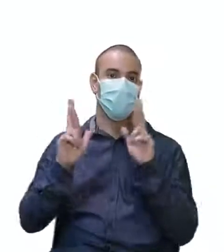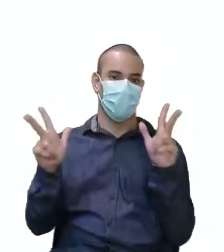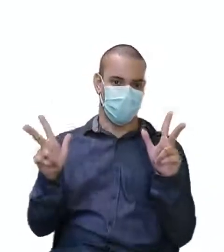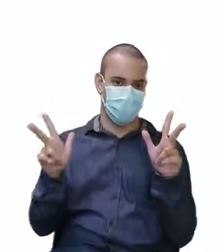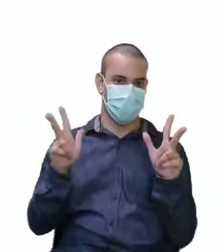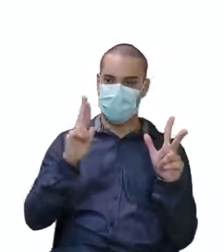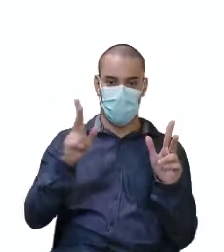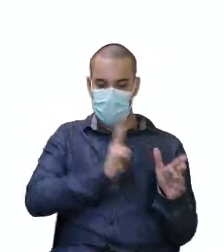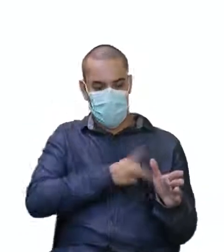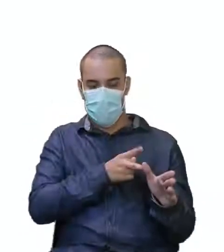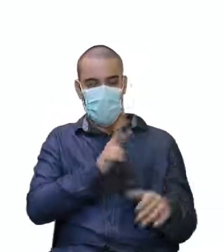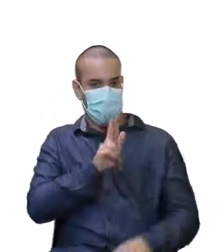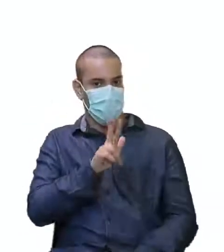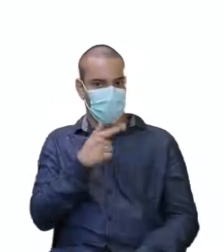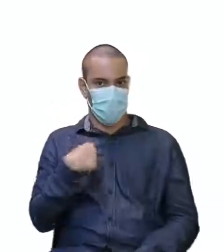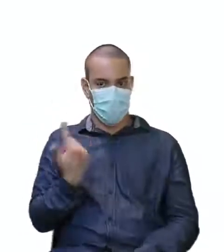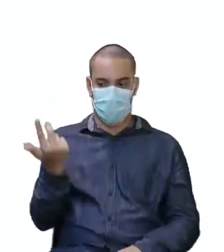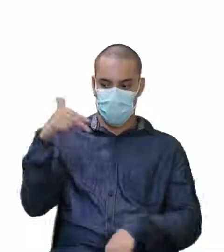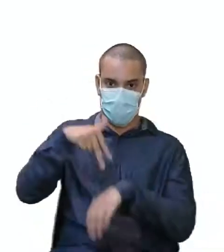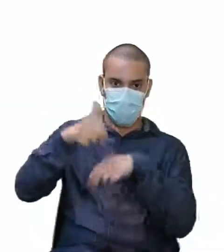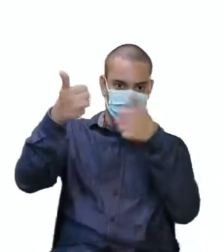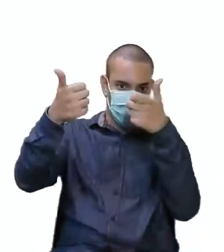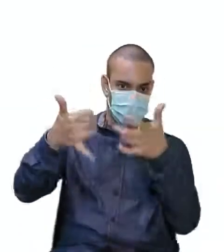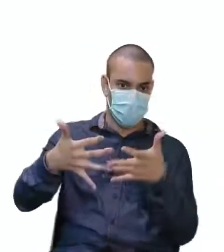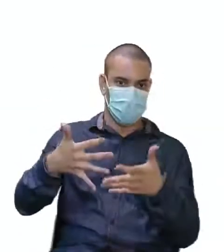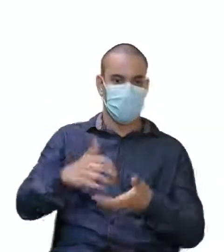diferentes, tá bom? Só corrigindo aí.